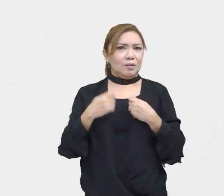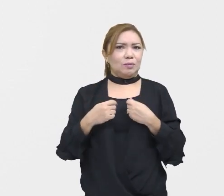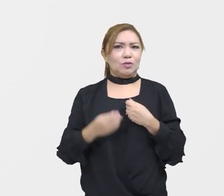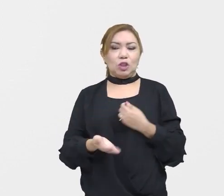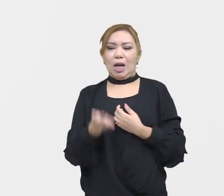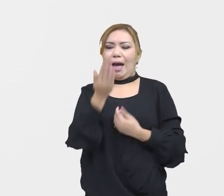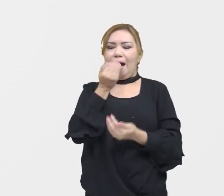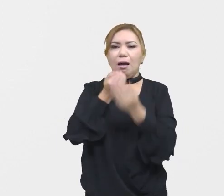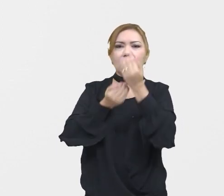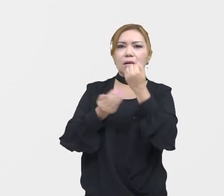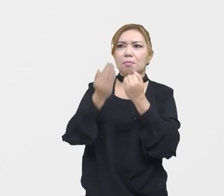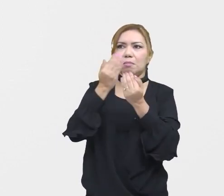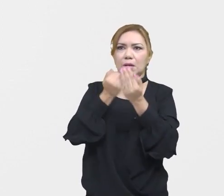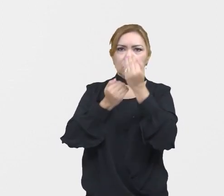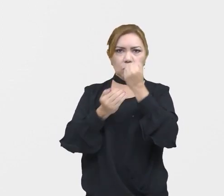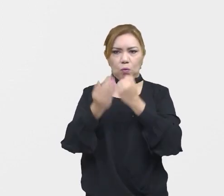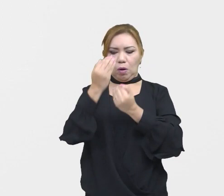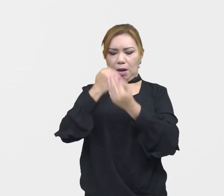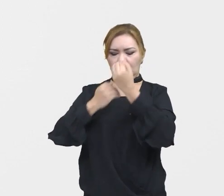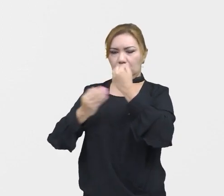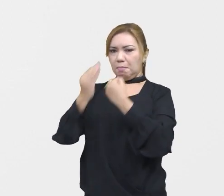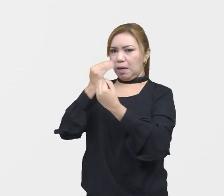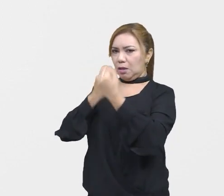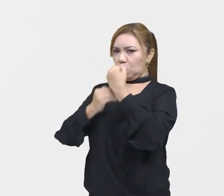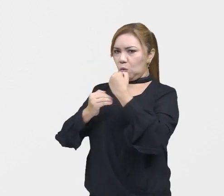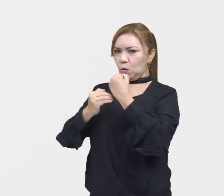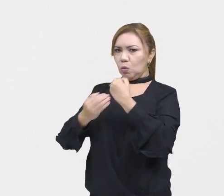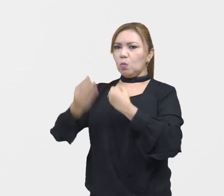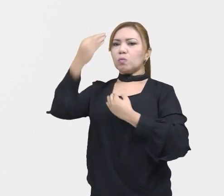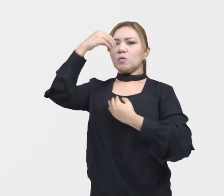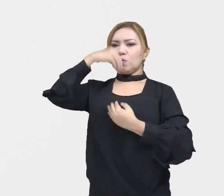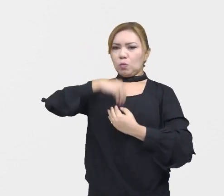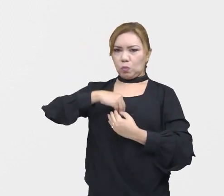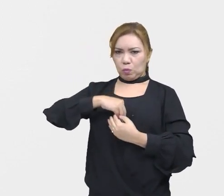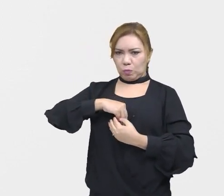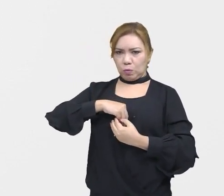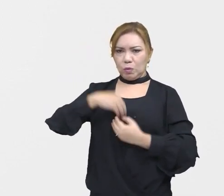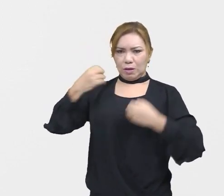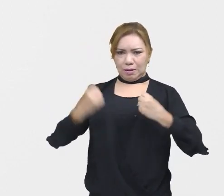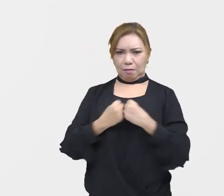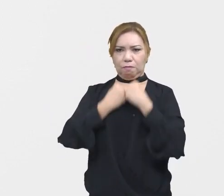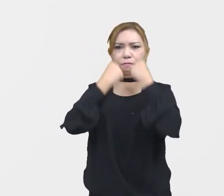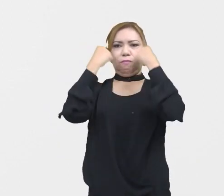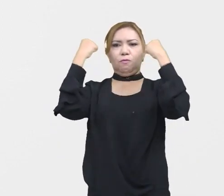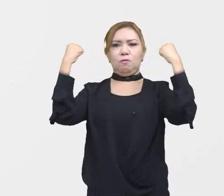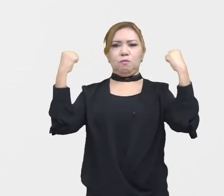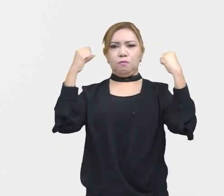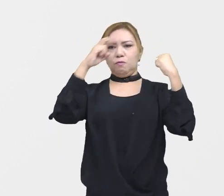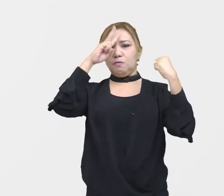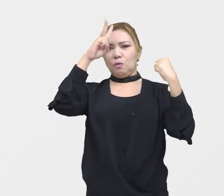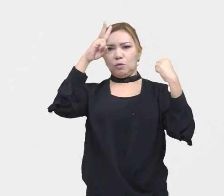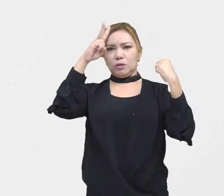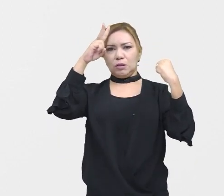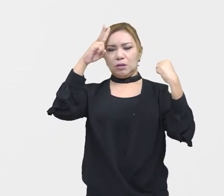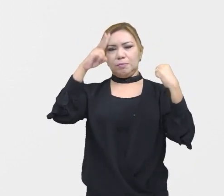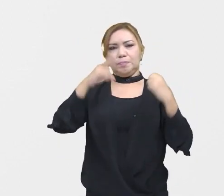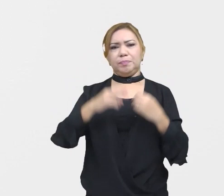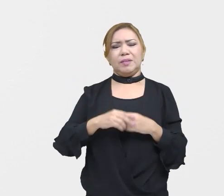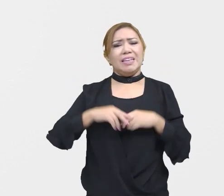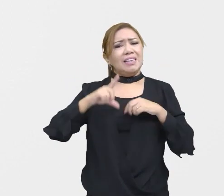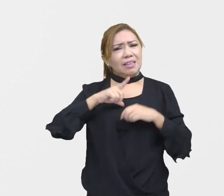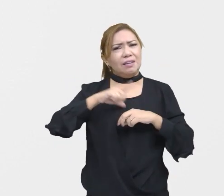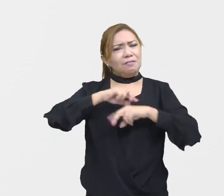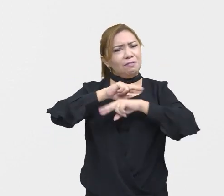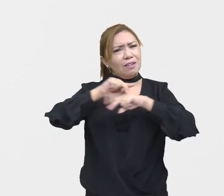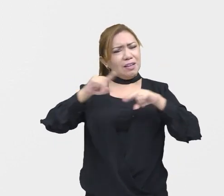energia. Lembram como a energia é importante e ela vem dos alimentos? Vimos que existem diversos tipos